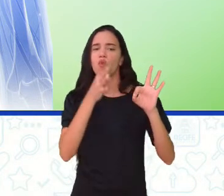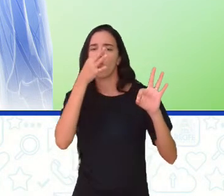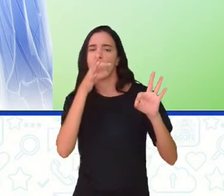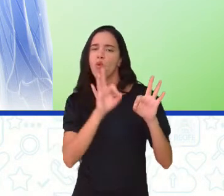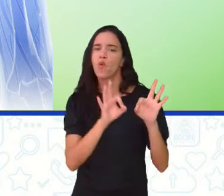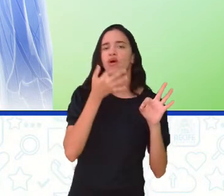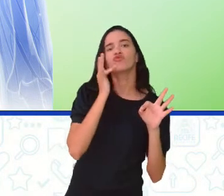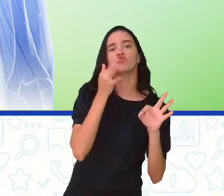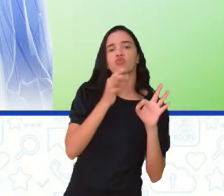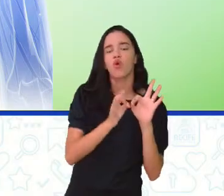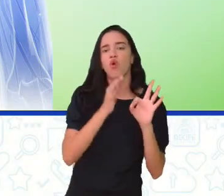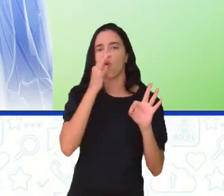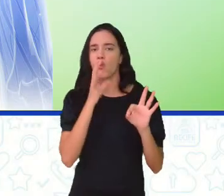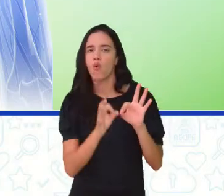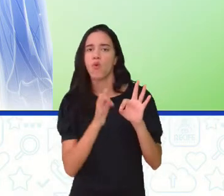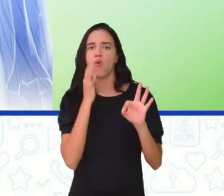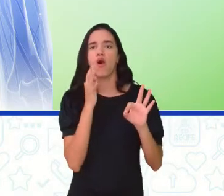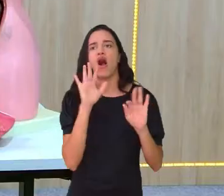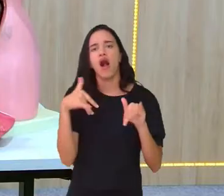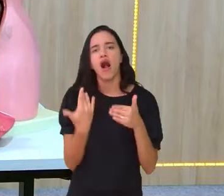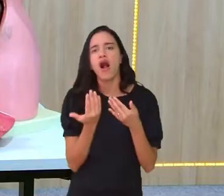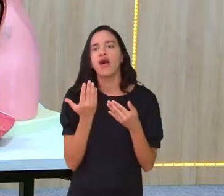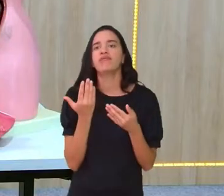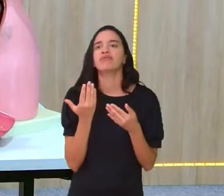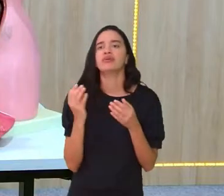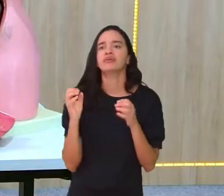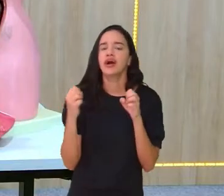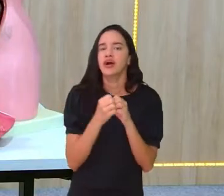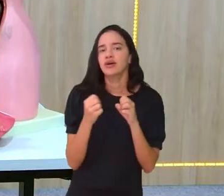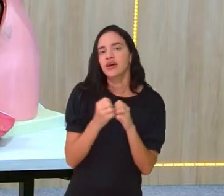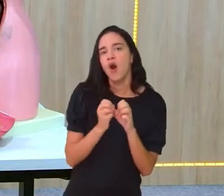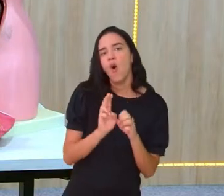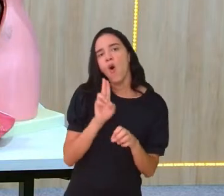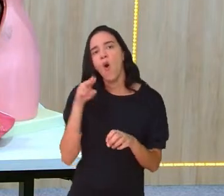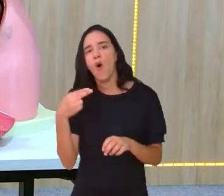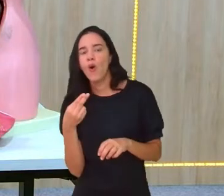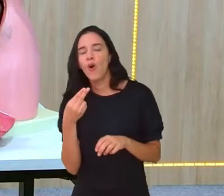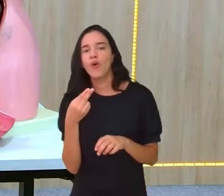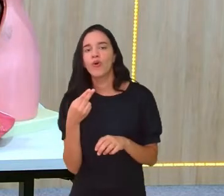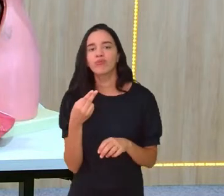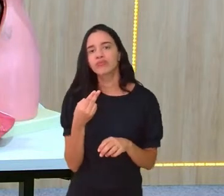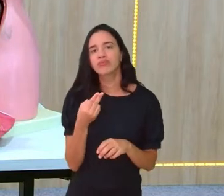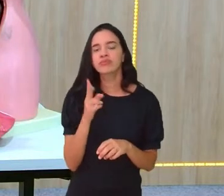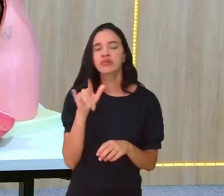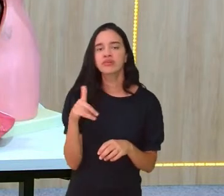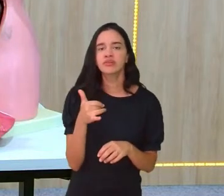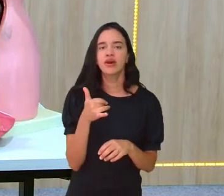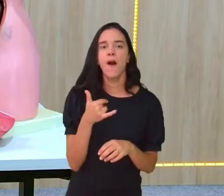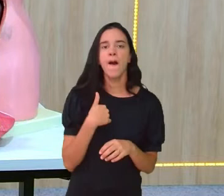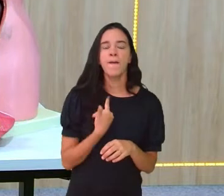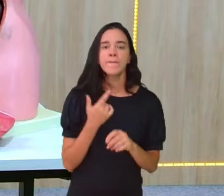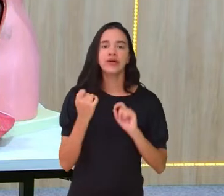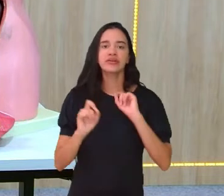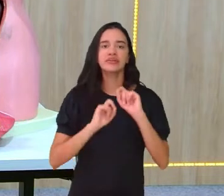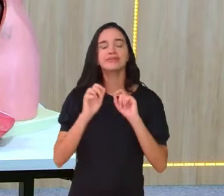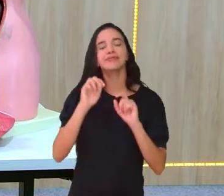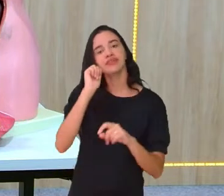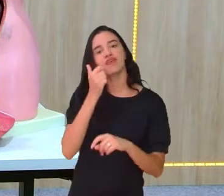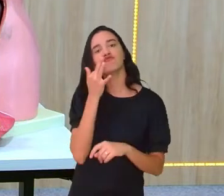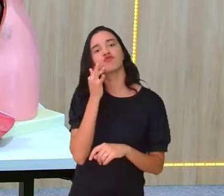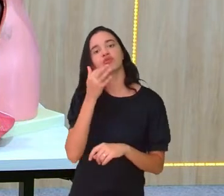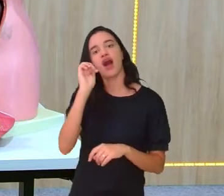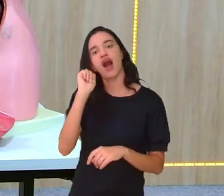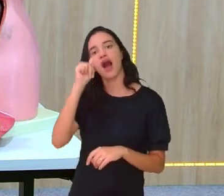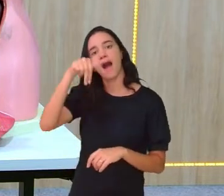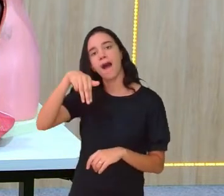mais, vamos dizer assim, mais próximo da gente, né? Poderia ser até outros, como a questão aí da amora também. Então, o que